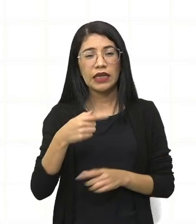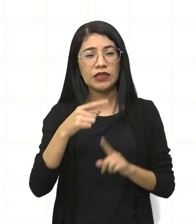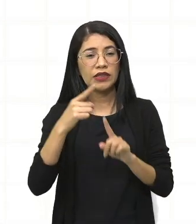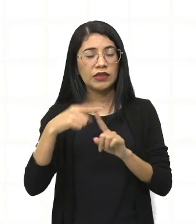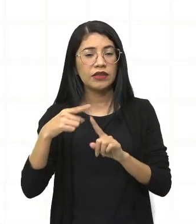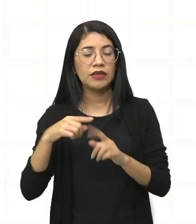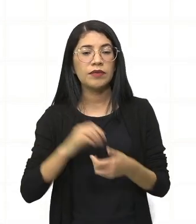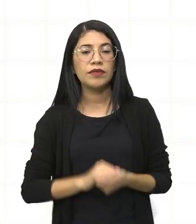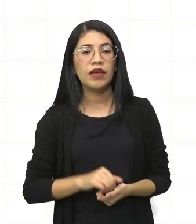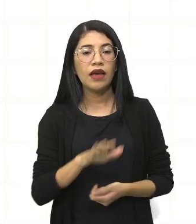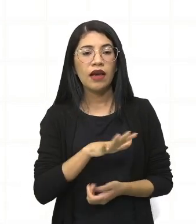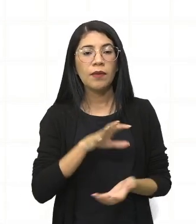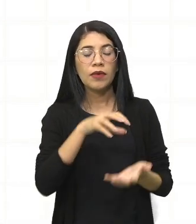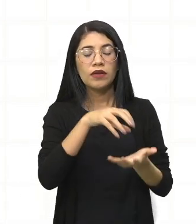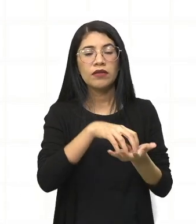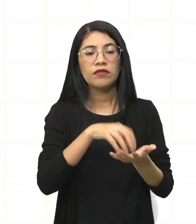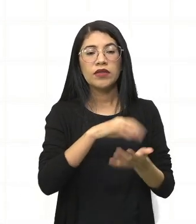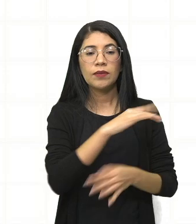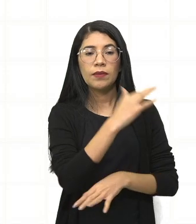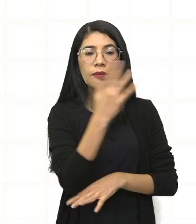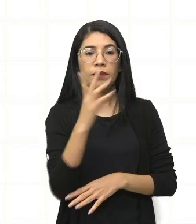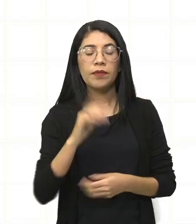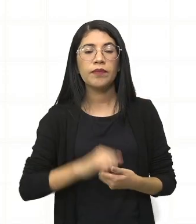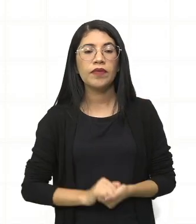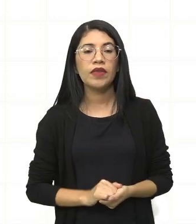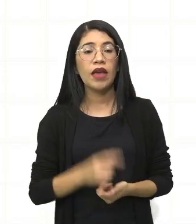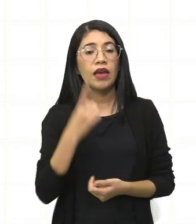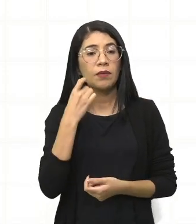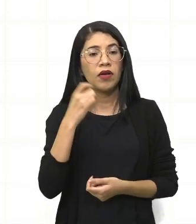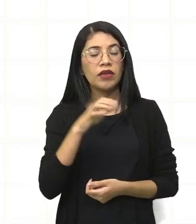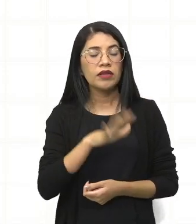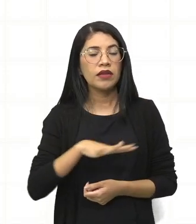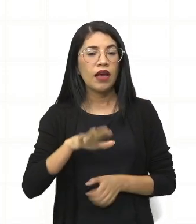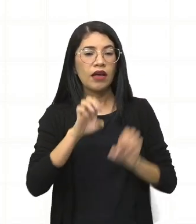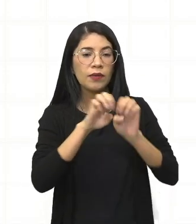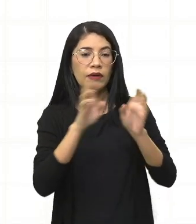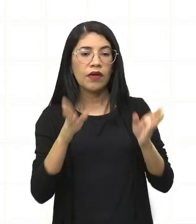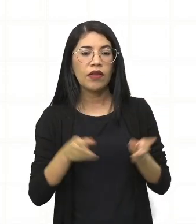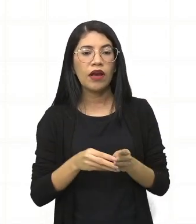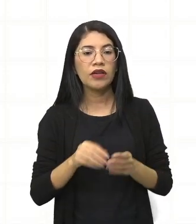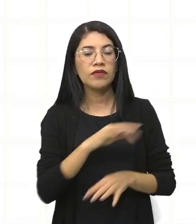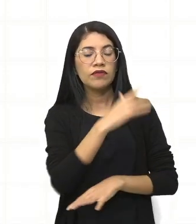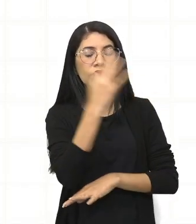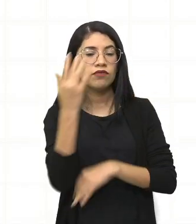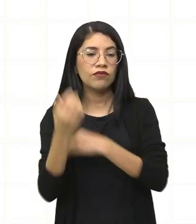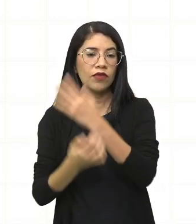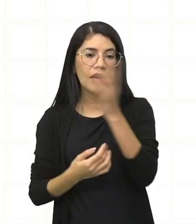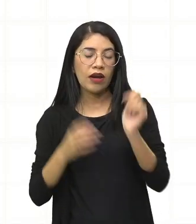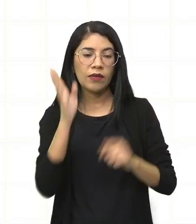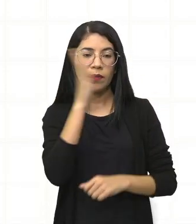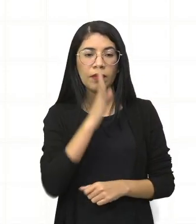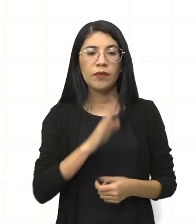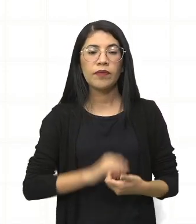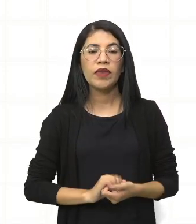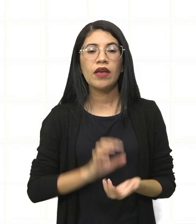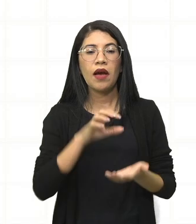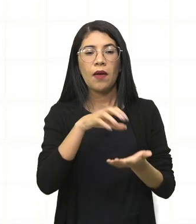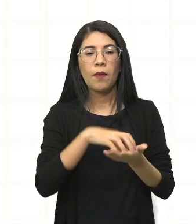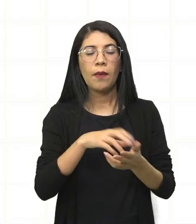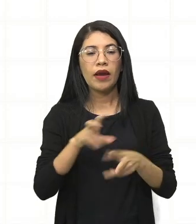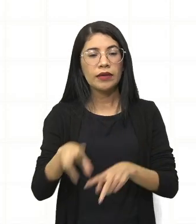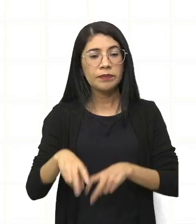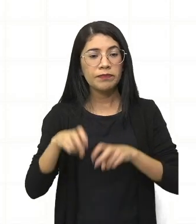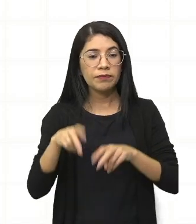de proteção ambiental, área de relevante interesse ecológico, floresta nacional, reserva extrativista, reserva